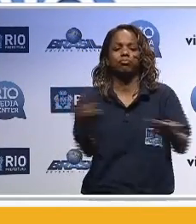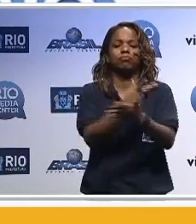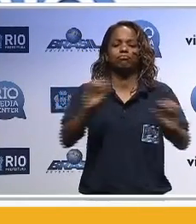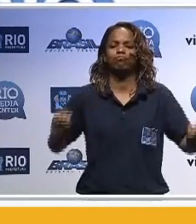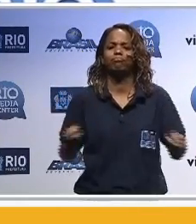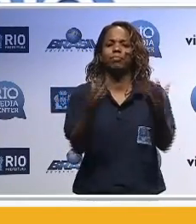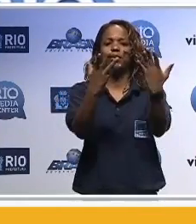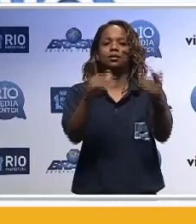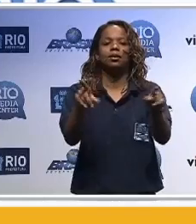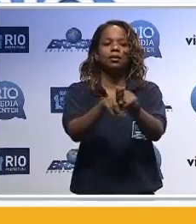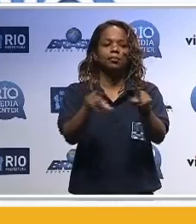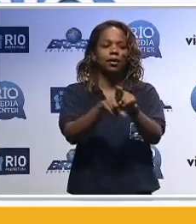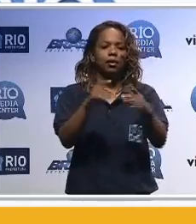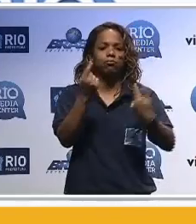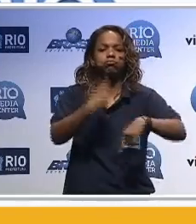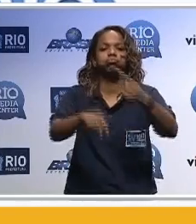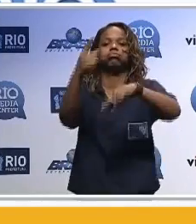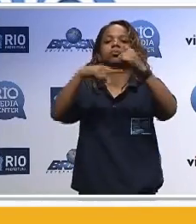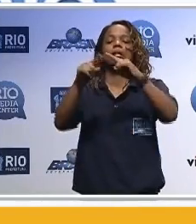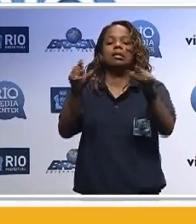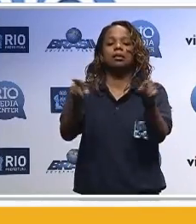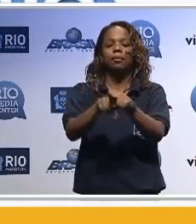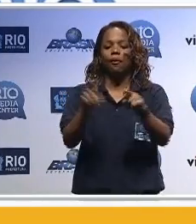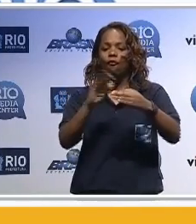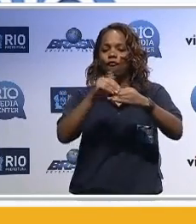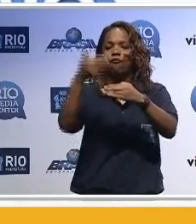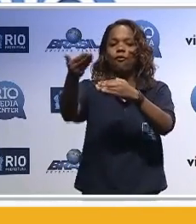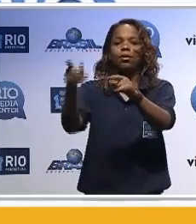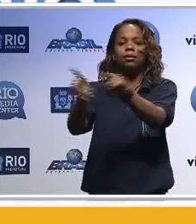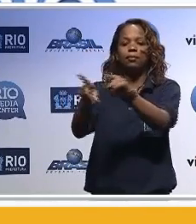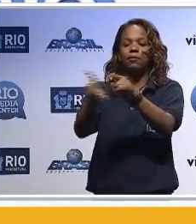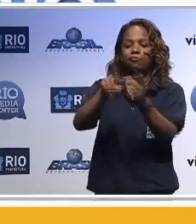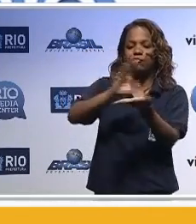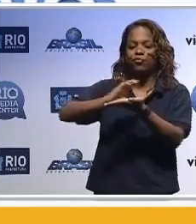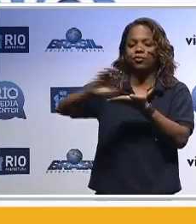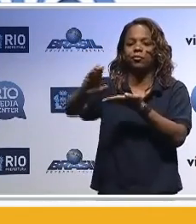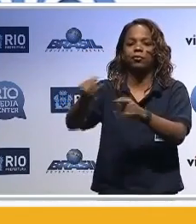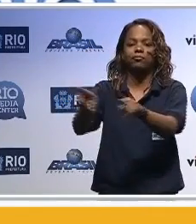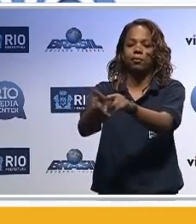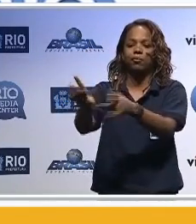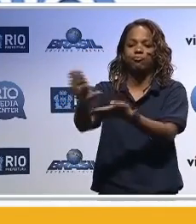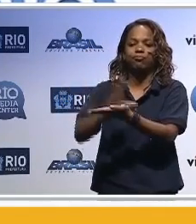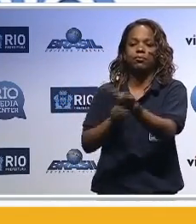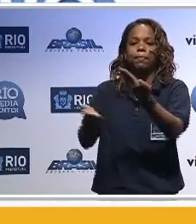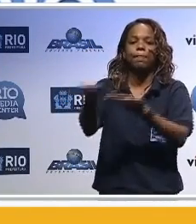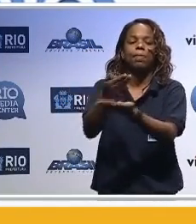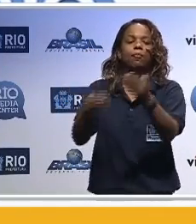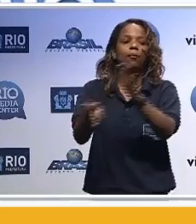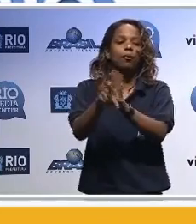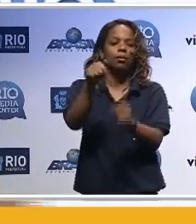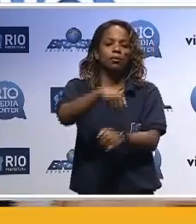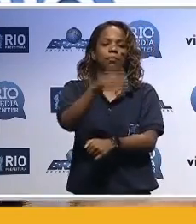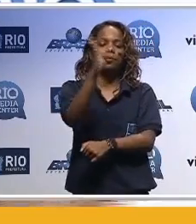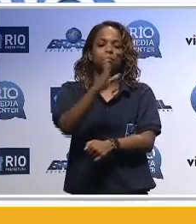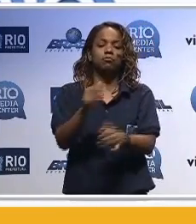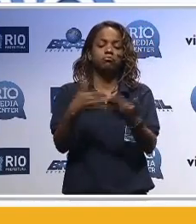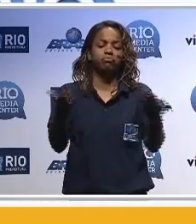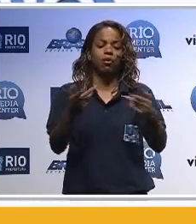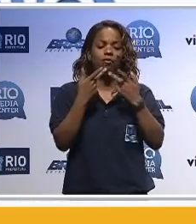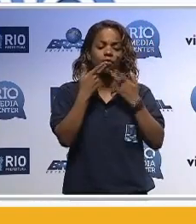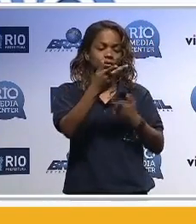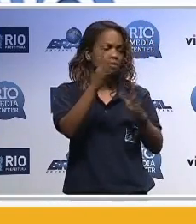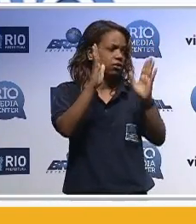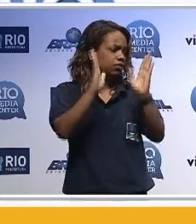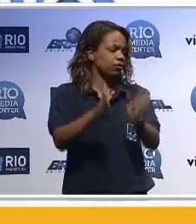grandes pretensões no comércio internacional, na captação de investimentos e no potencial turístico do próprio país. Dito isso, eu devolvo a palavra